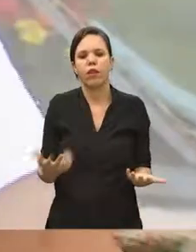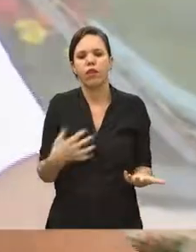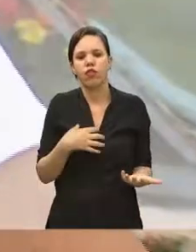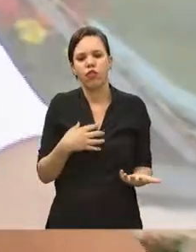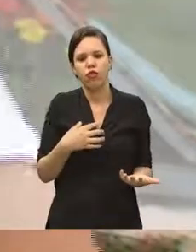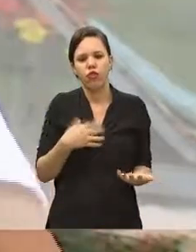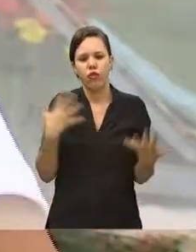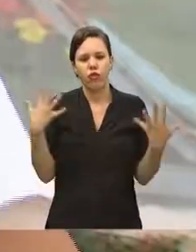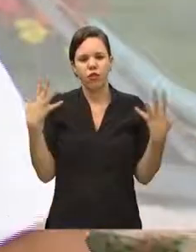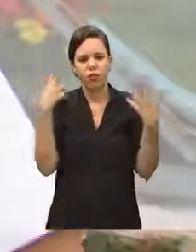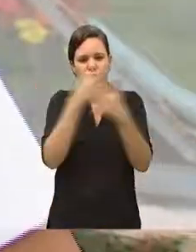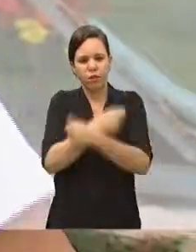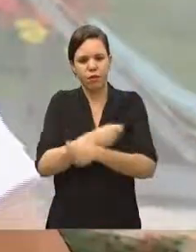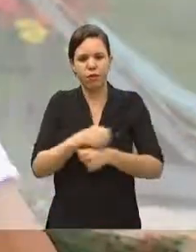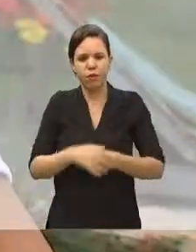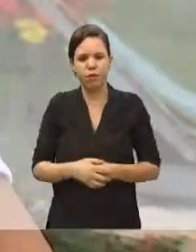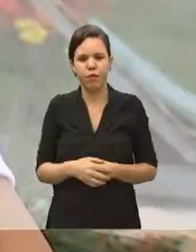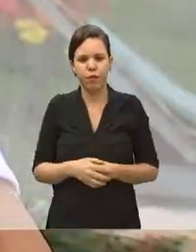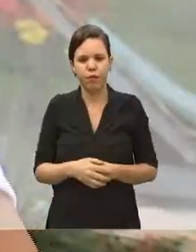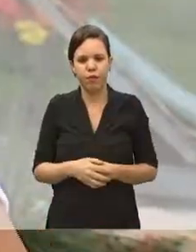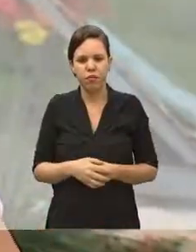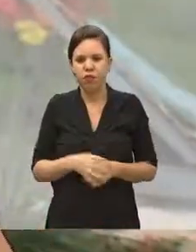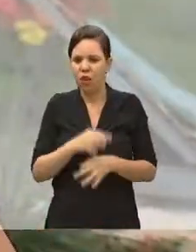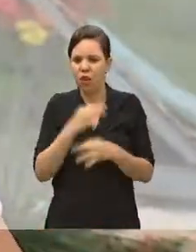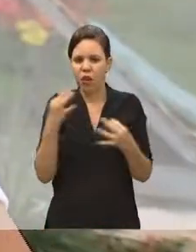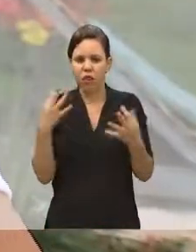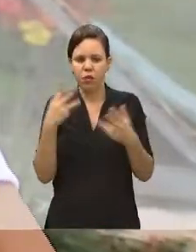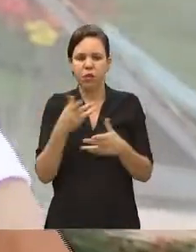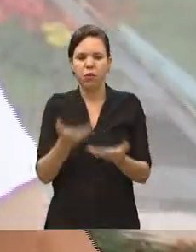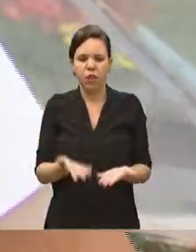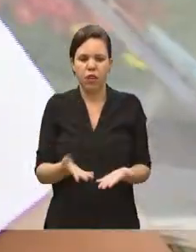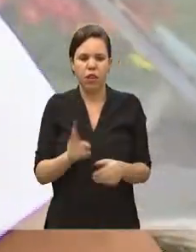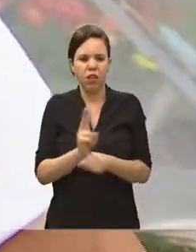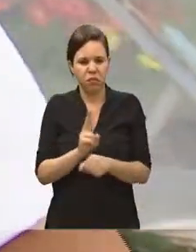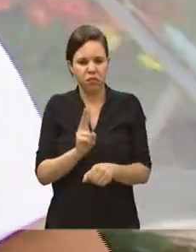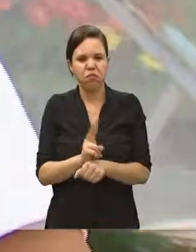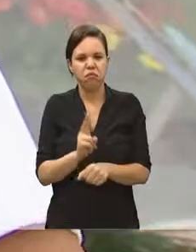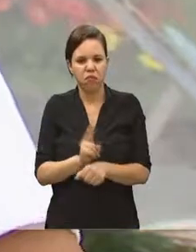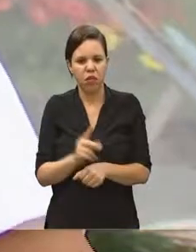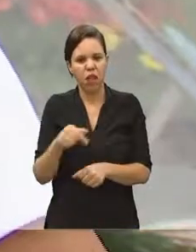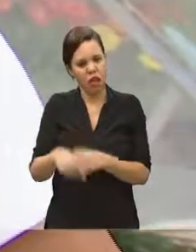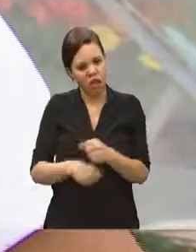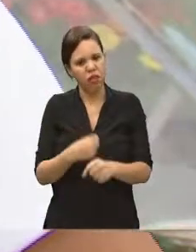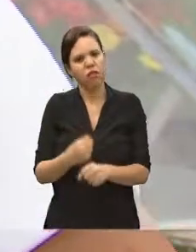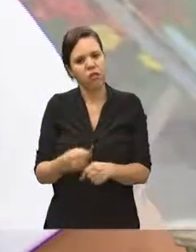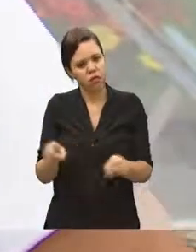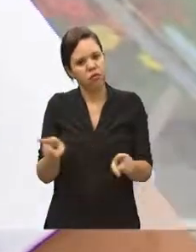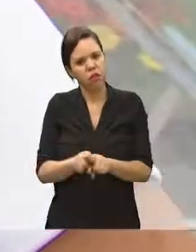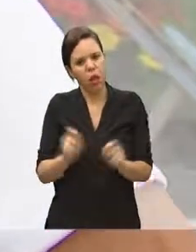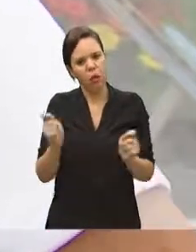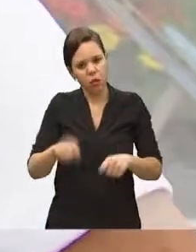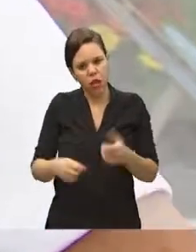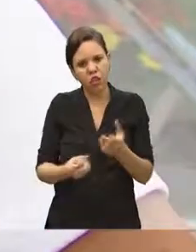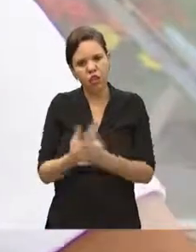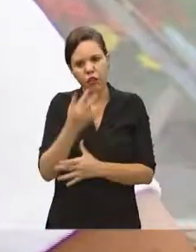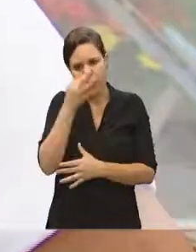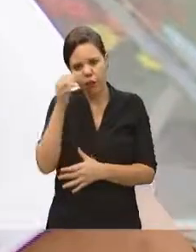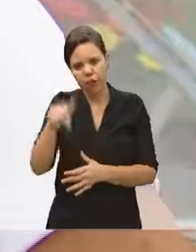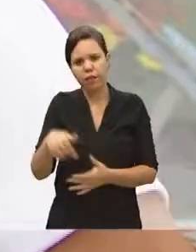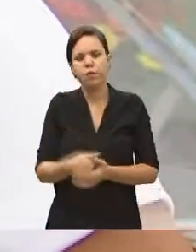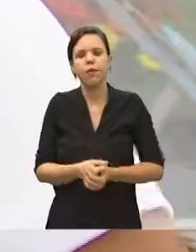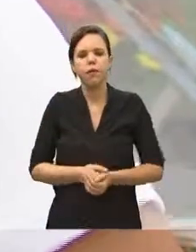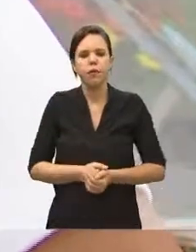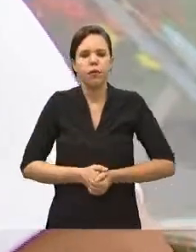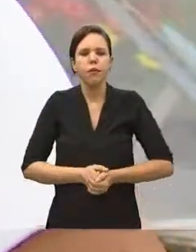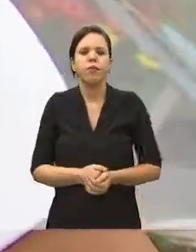elas estão lindas, né? Elas estão bem bonitas para que elas esse ano também pudessem florescer aqui?